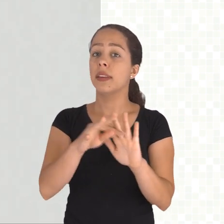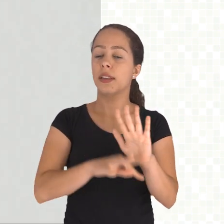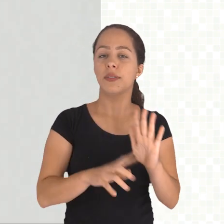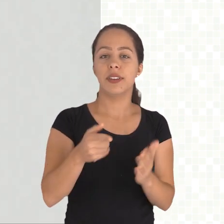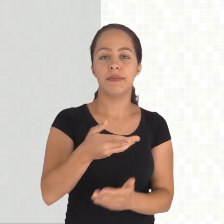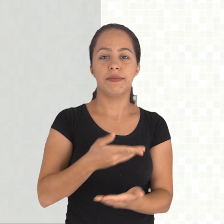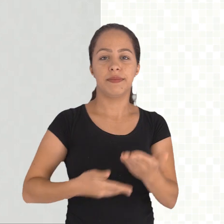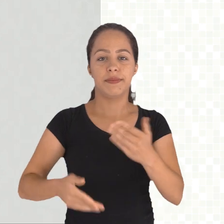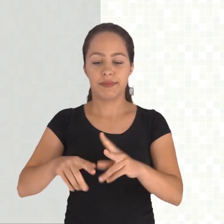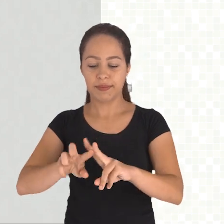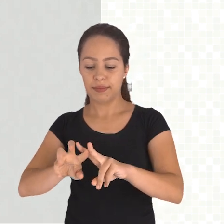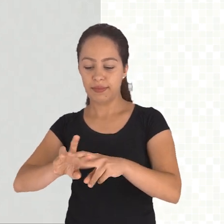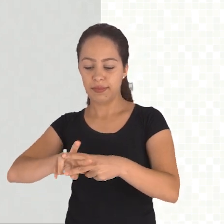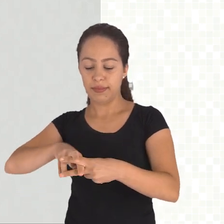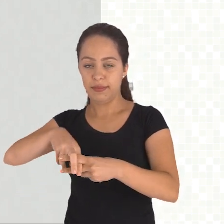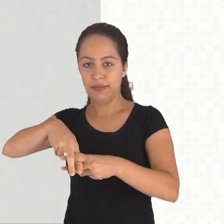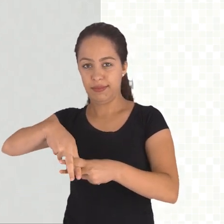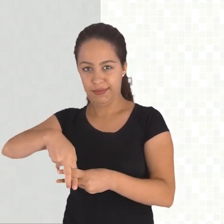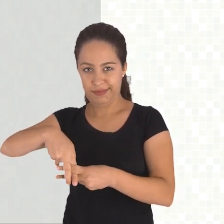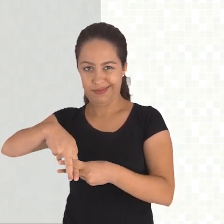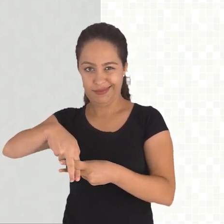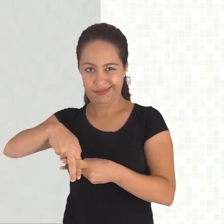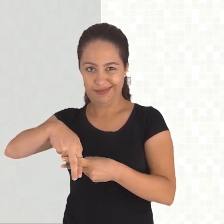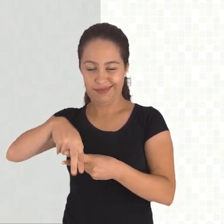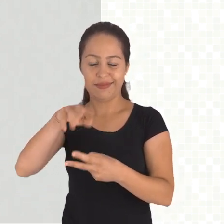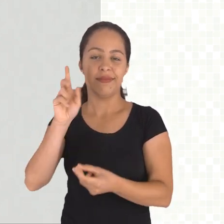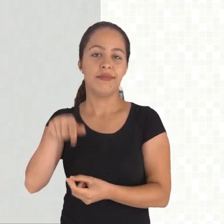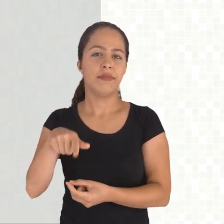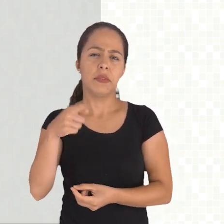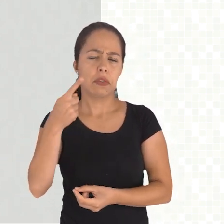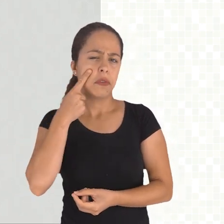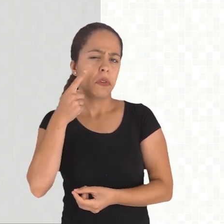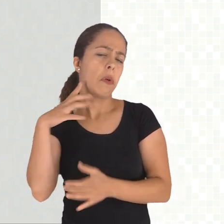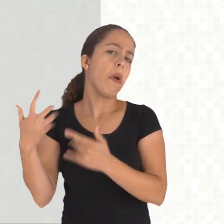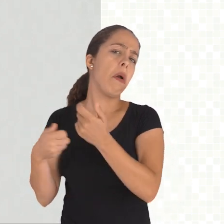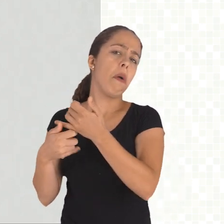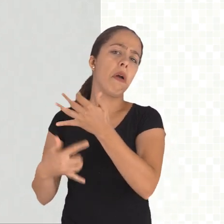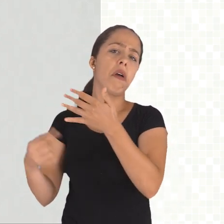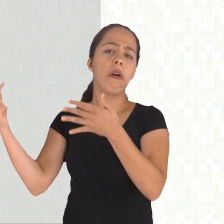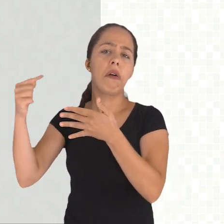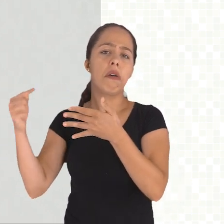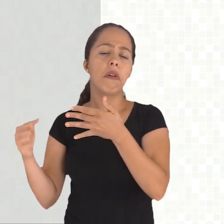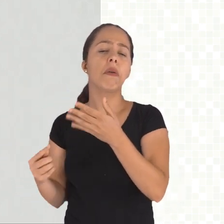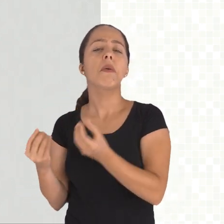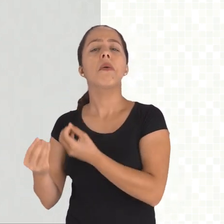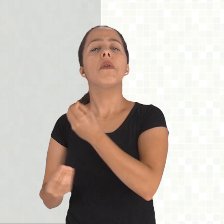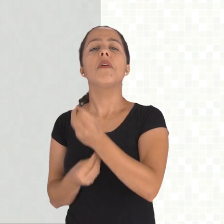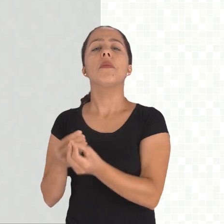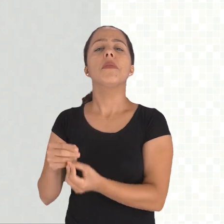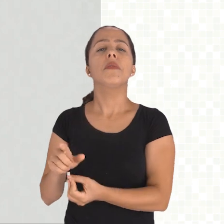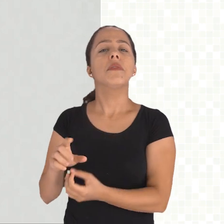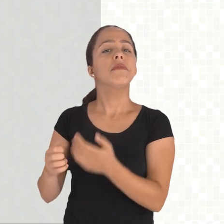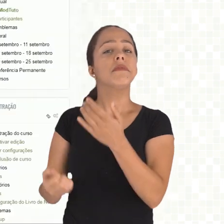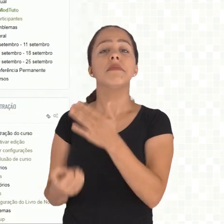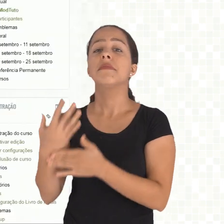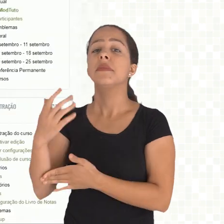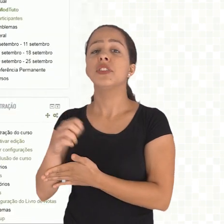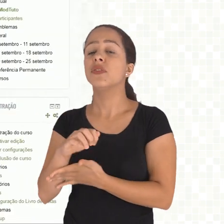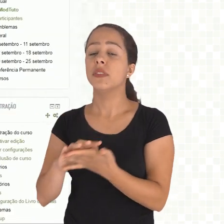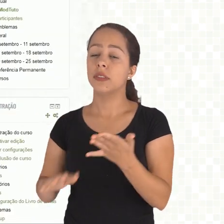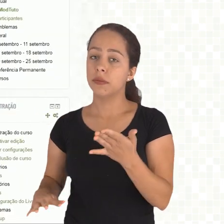fazer texto colaborativo, como você já deve saber. Vamos ver aqui quais as opções na hora de criar essa